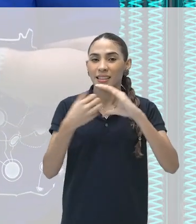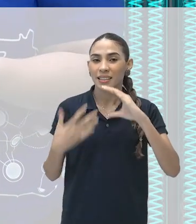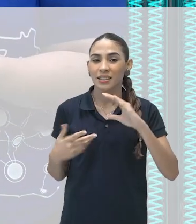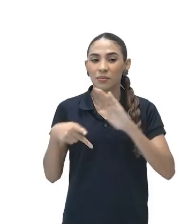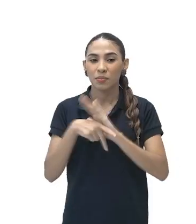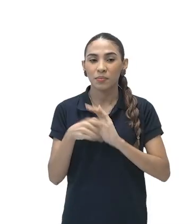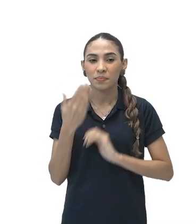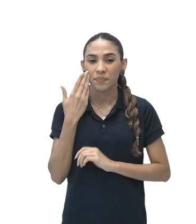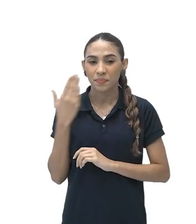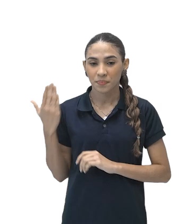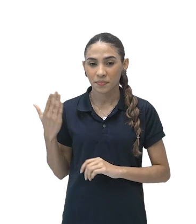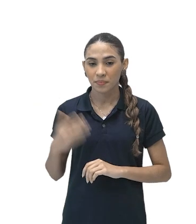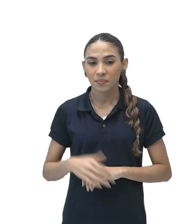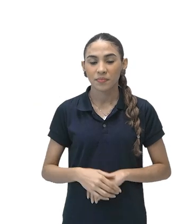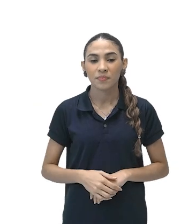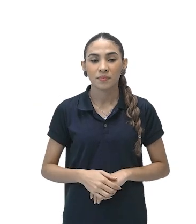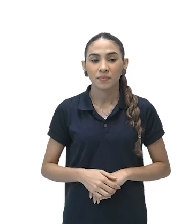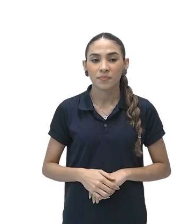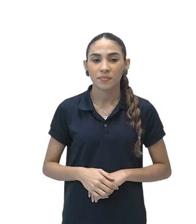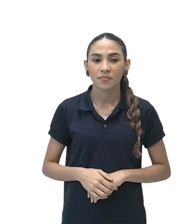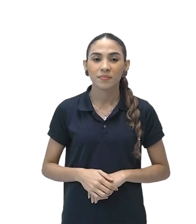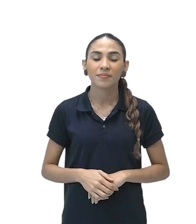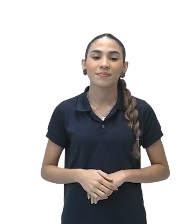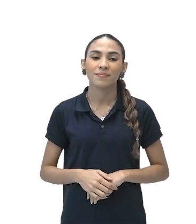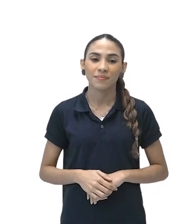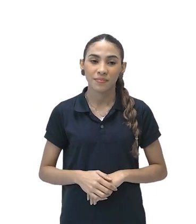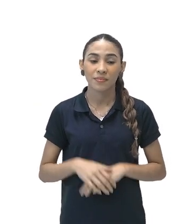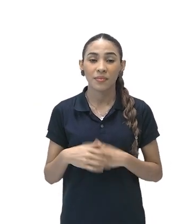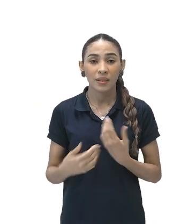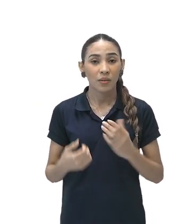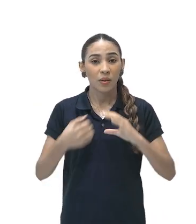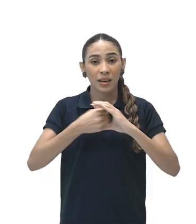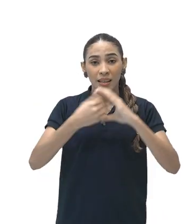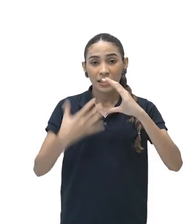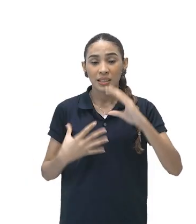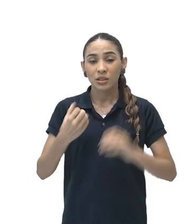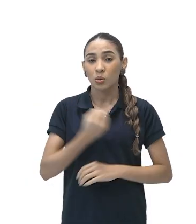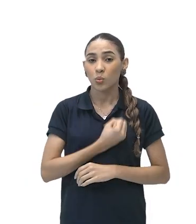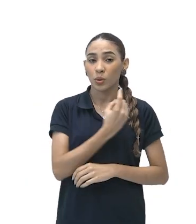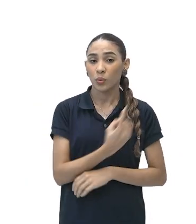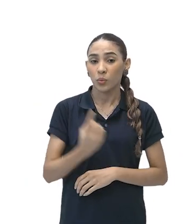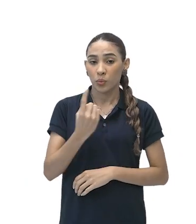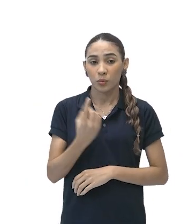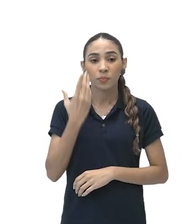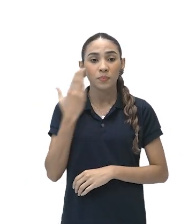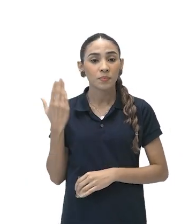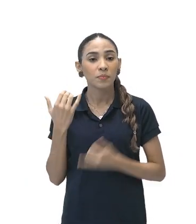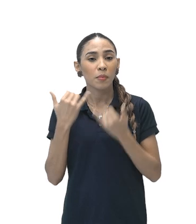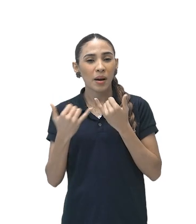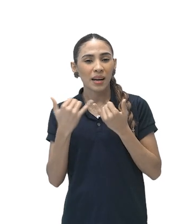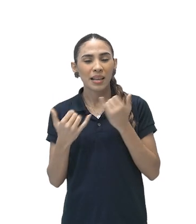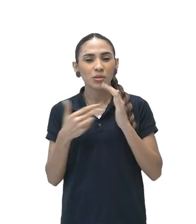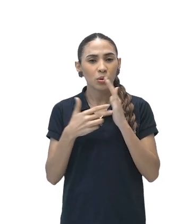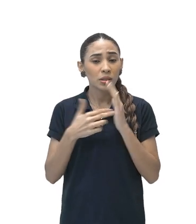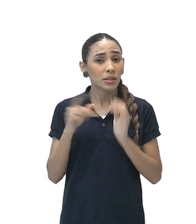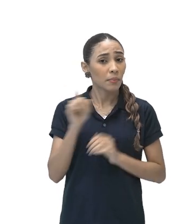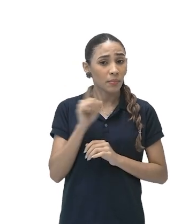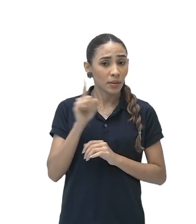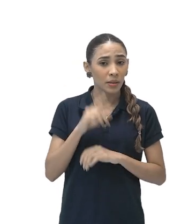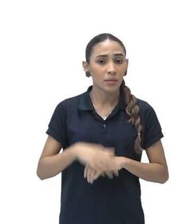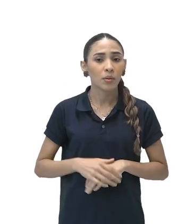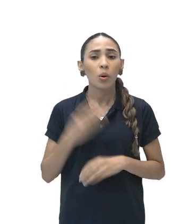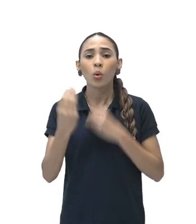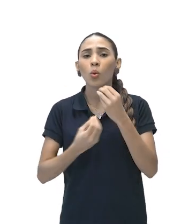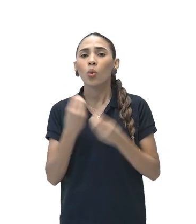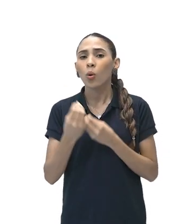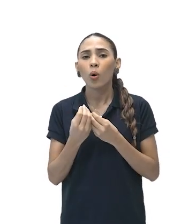características. Olhem só, vamos lá? Então, primeira característica na cartela. Parece uma notícia, mas não é. Como é que eu